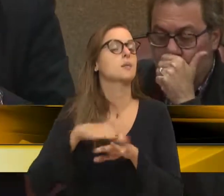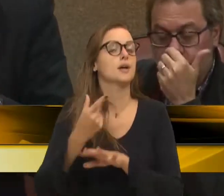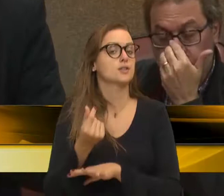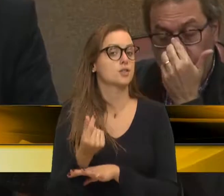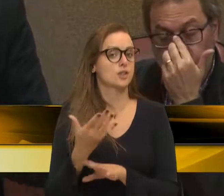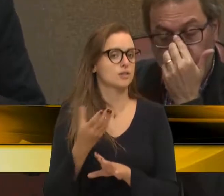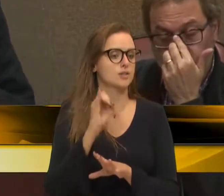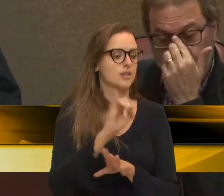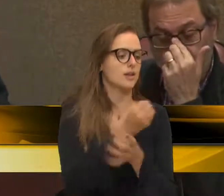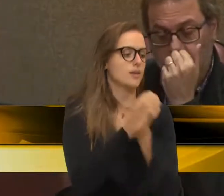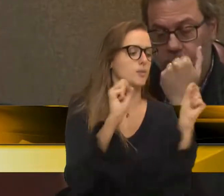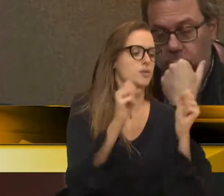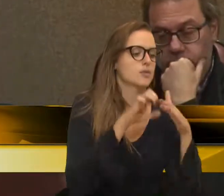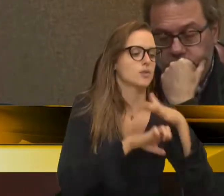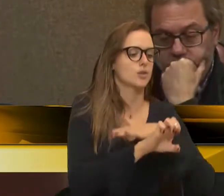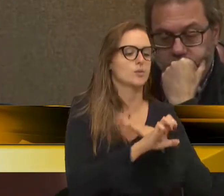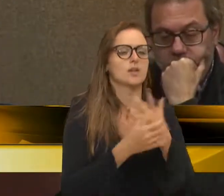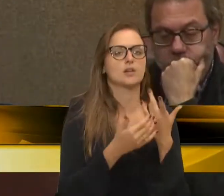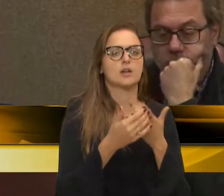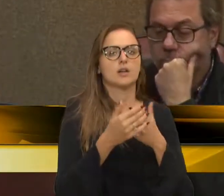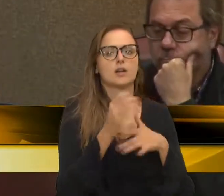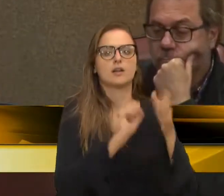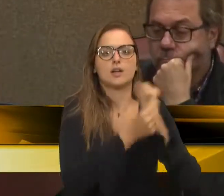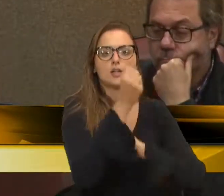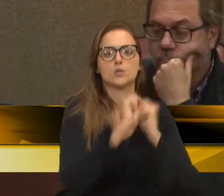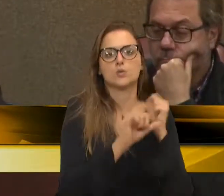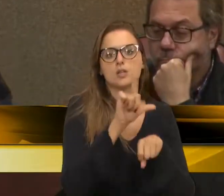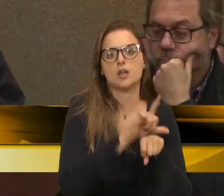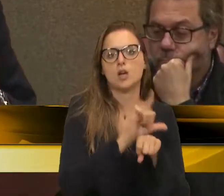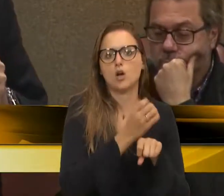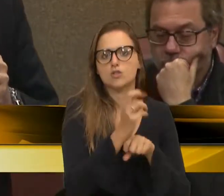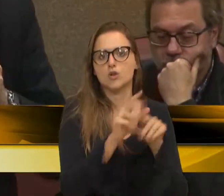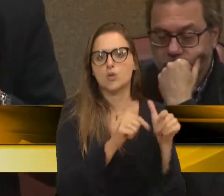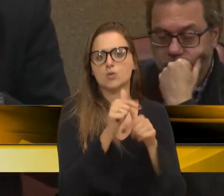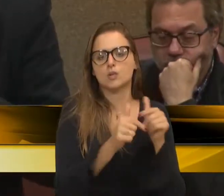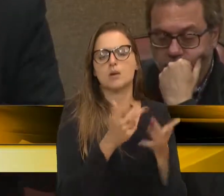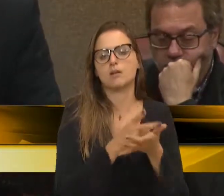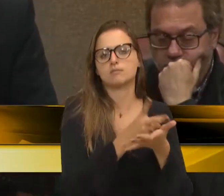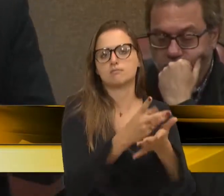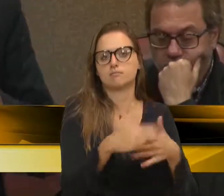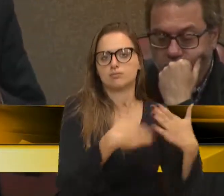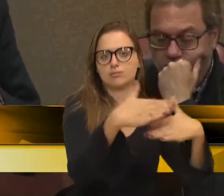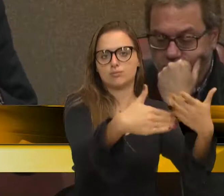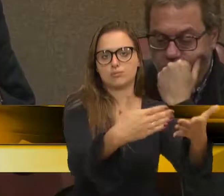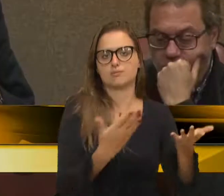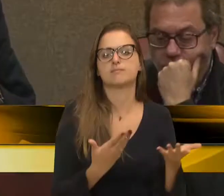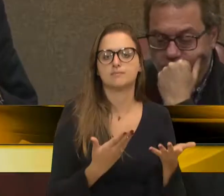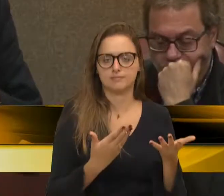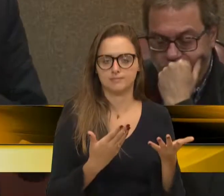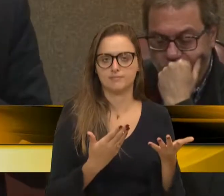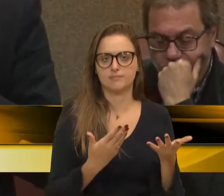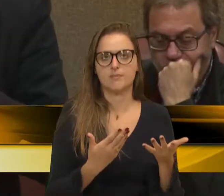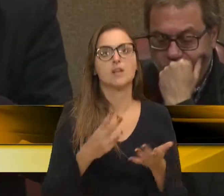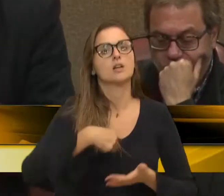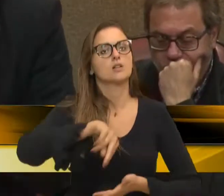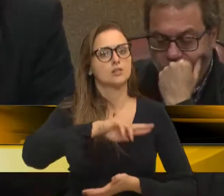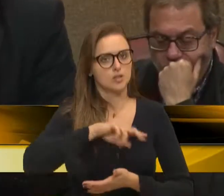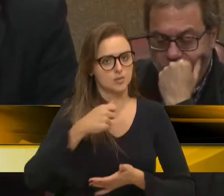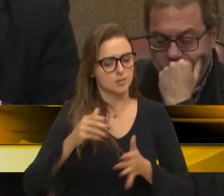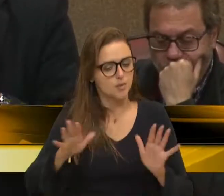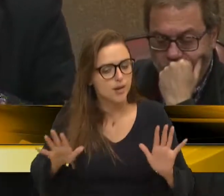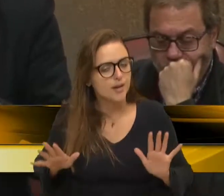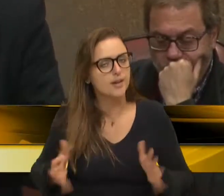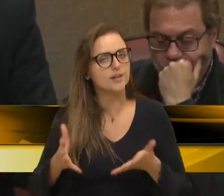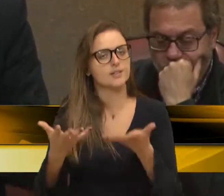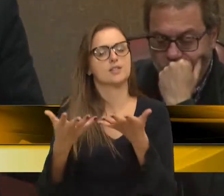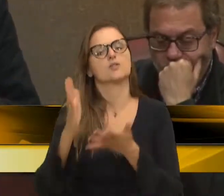tu vai impedir que o empreendimento comercial, industrial ou de serviços funcione ou continue funcionando? Nós precisamos incentivar.